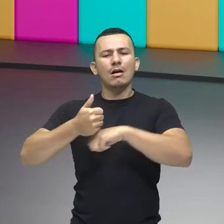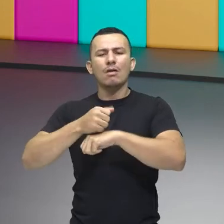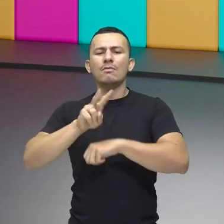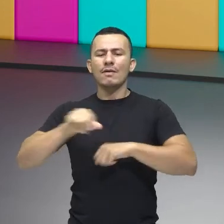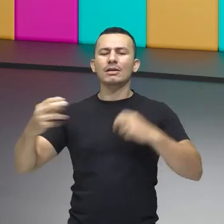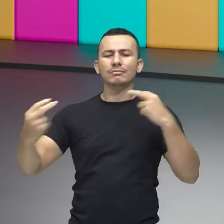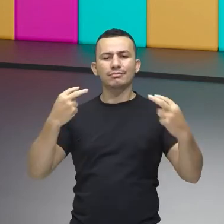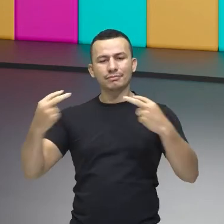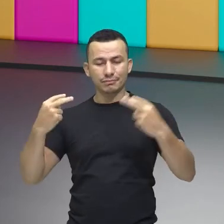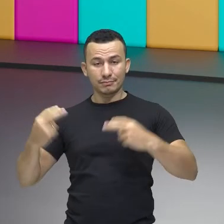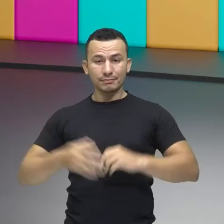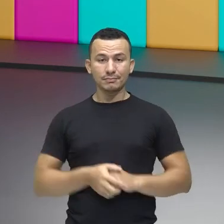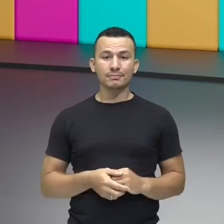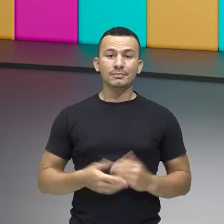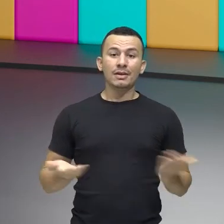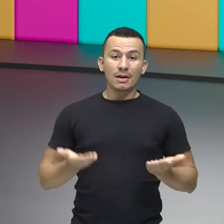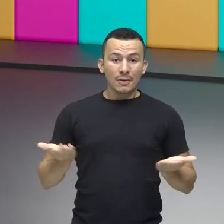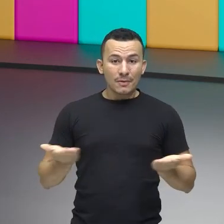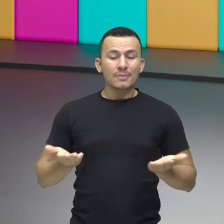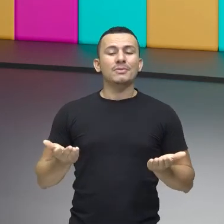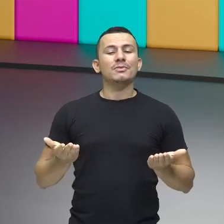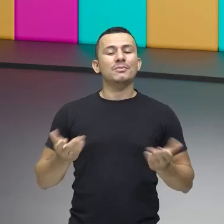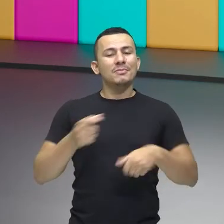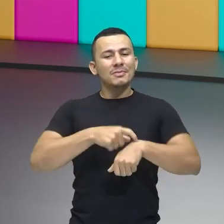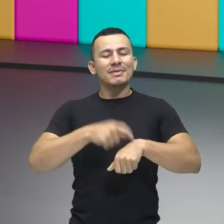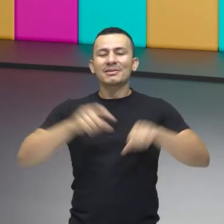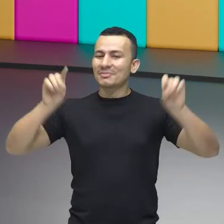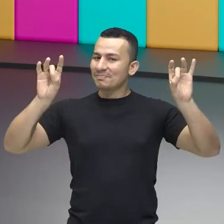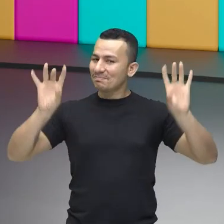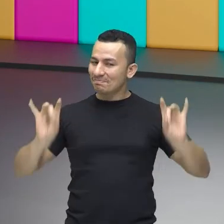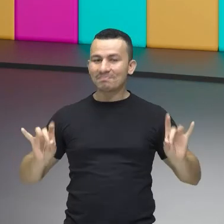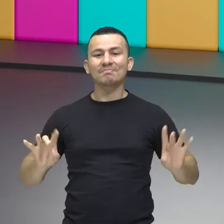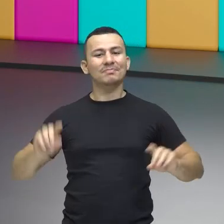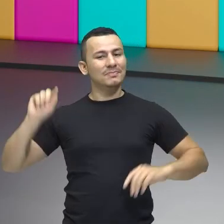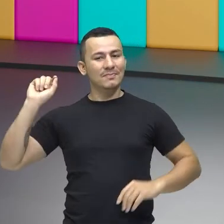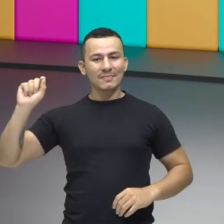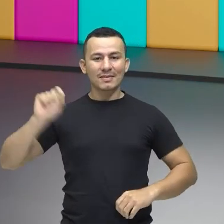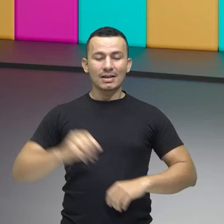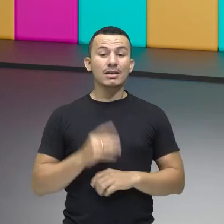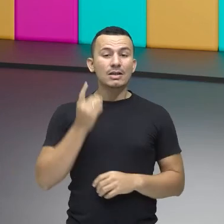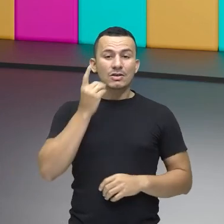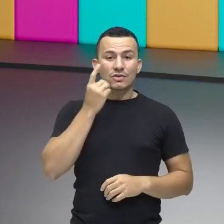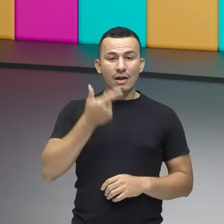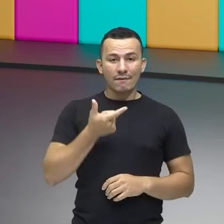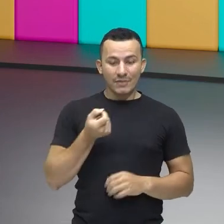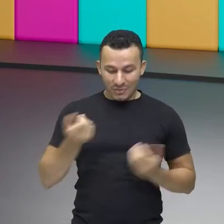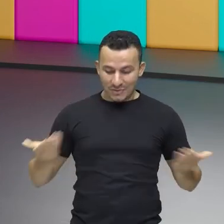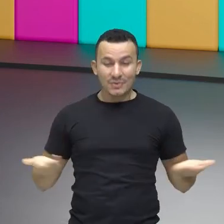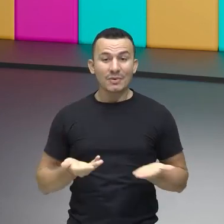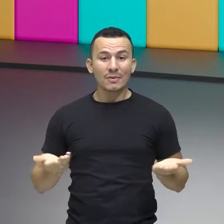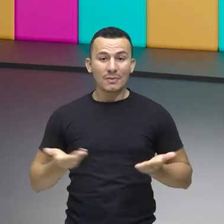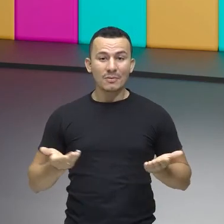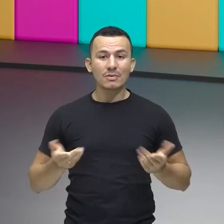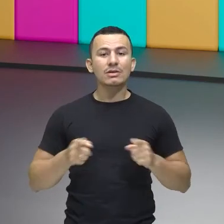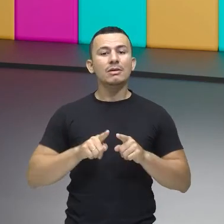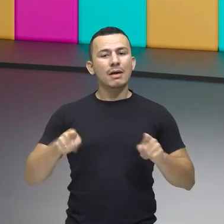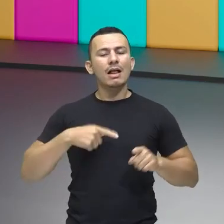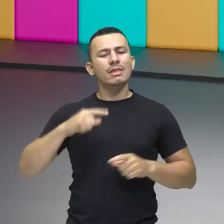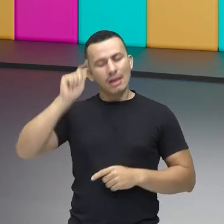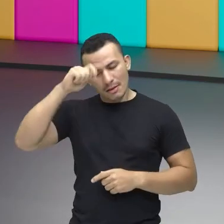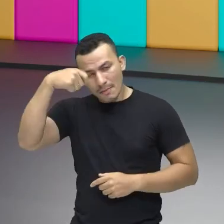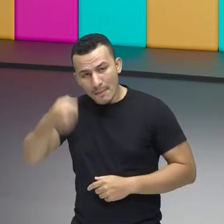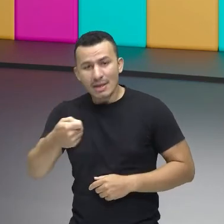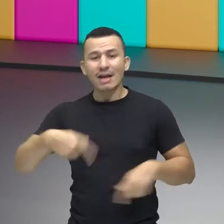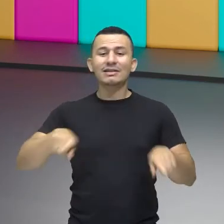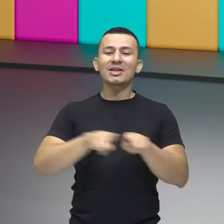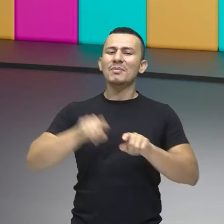programa. E a gente vai chegando aqui num momento bem especial também, né? Dia 20, hoje é dia 20, mas a gente tem uma homenagem,